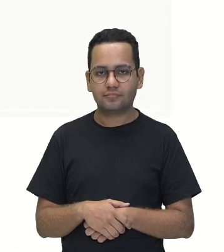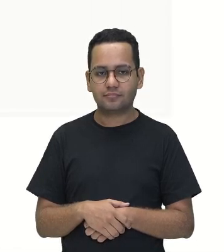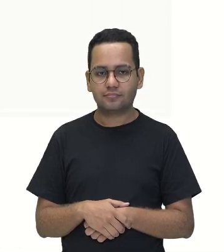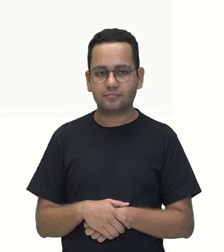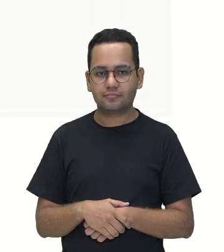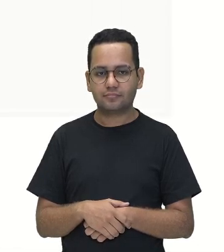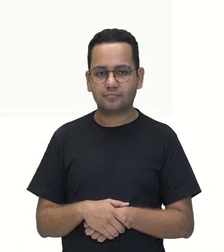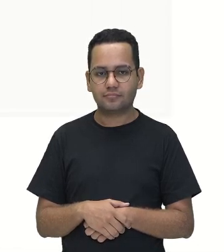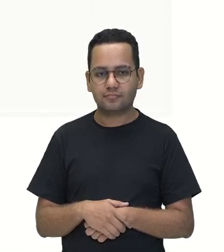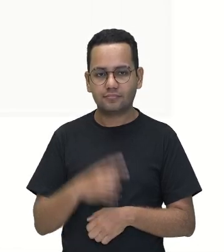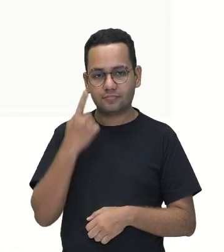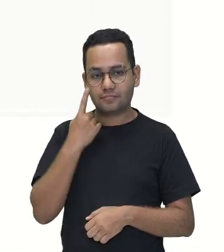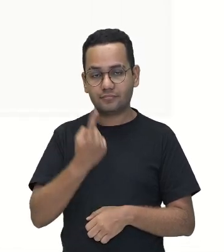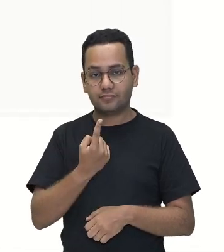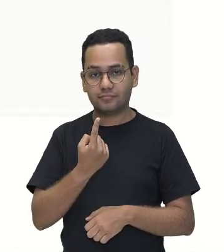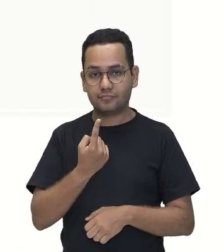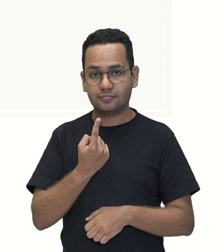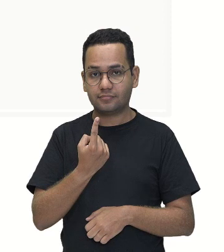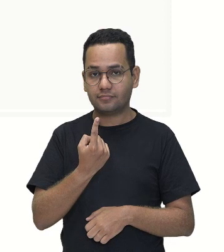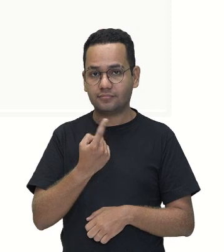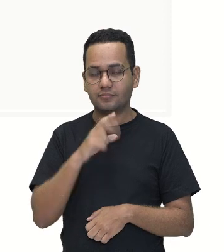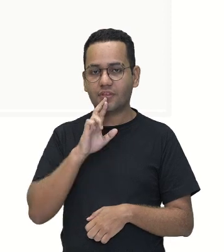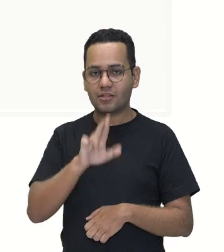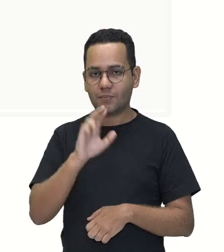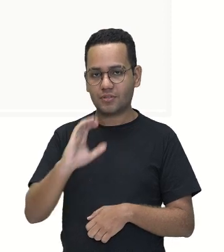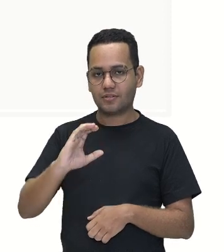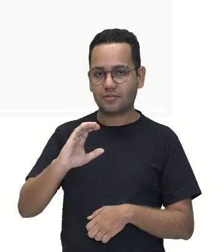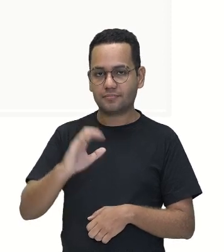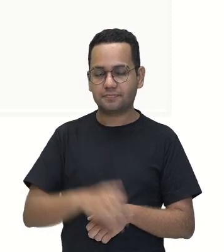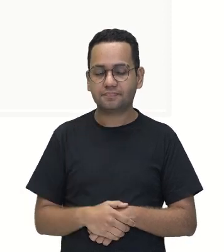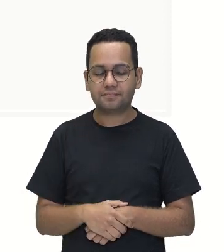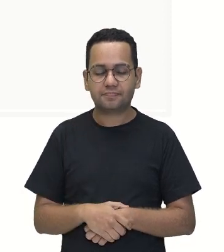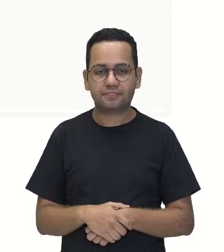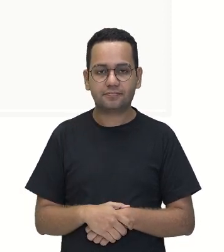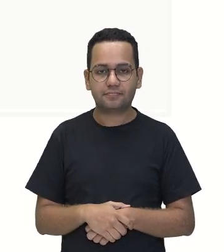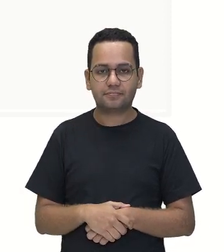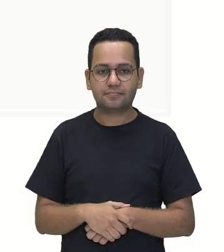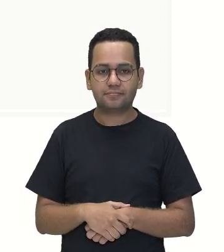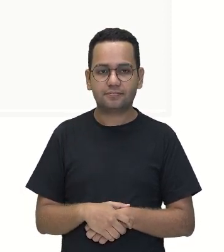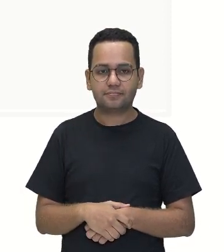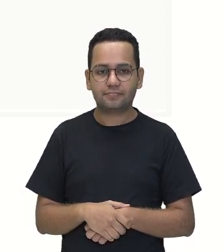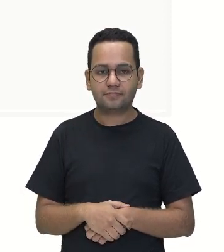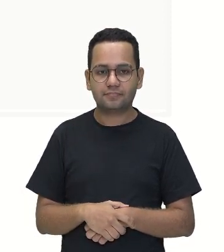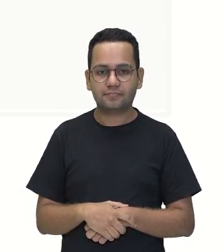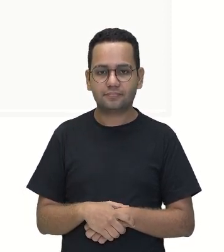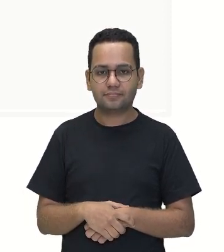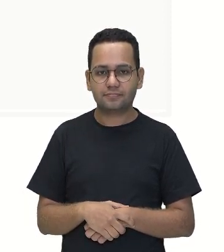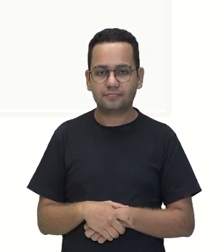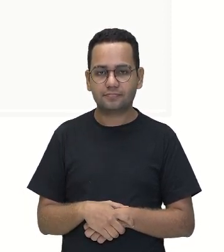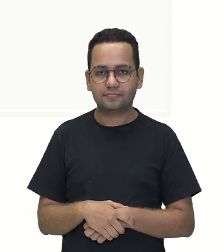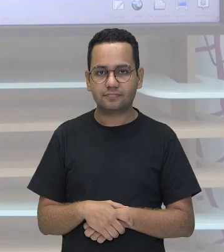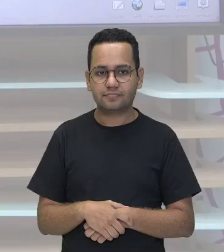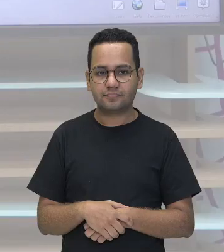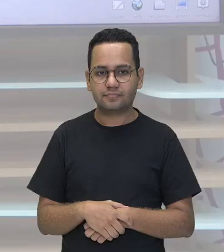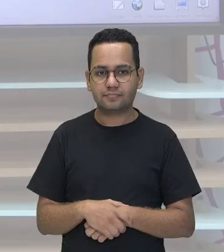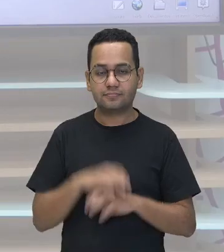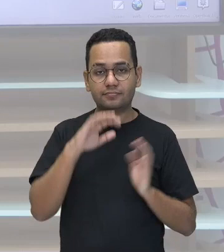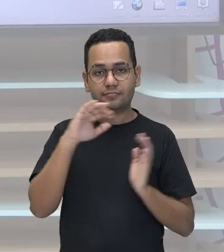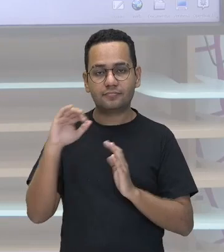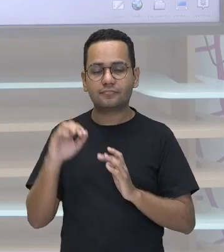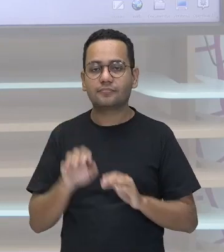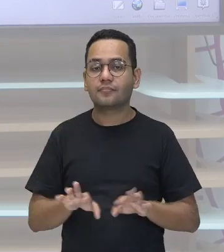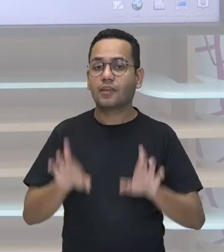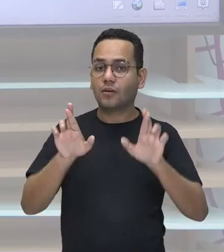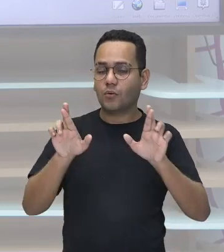é zero Ok portanto letra C aqui da nossa questão certo Pessoal espero que tenha